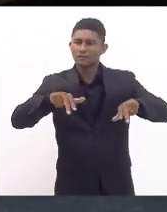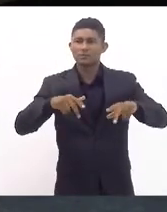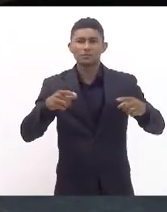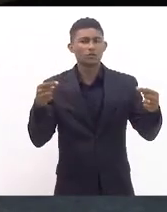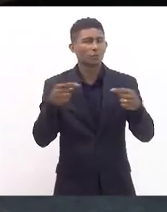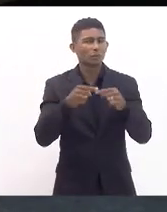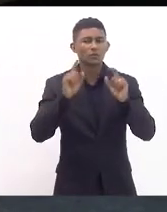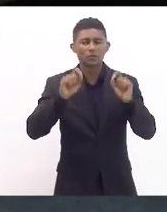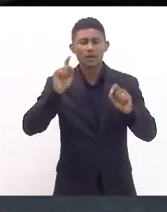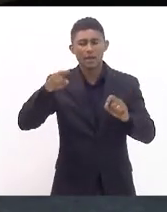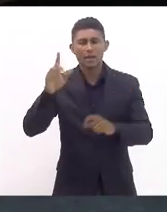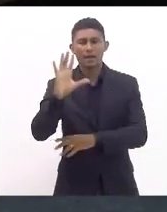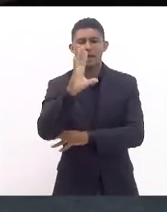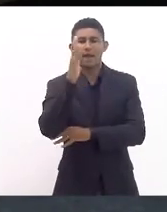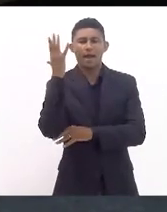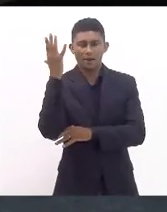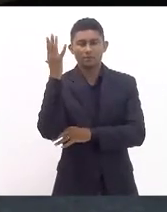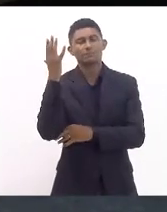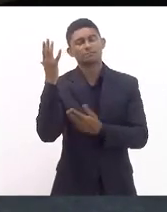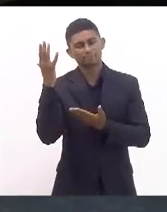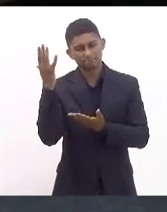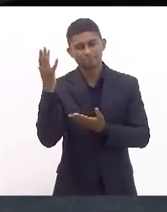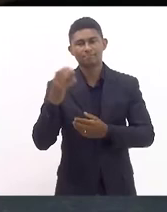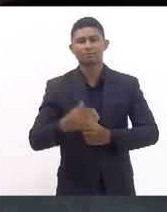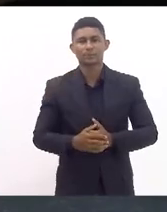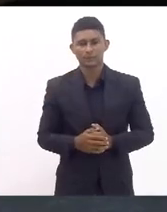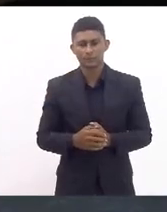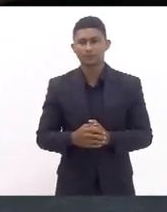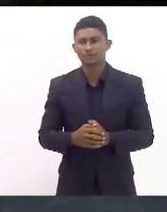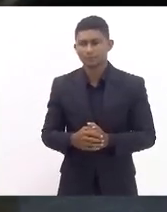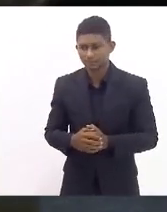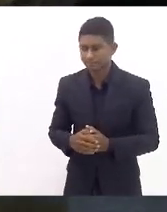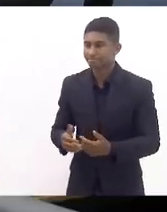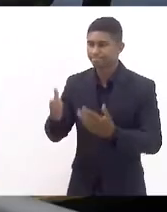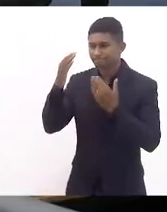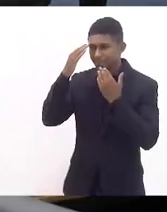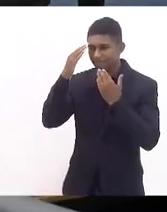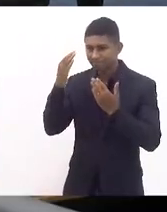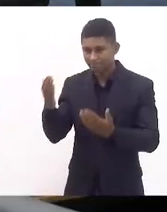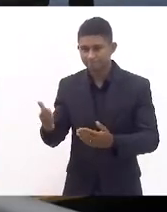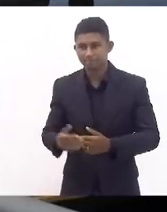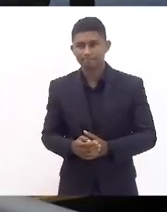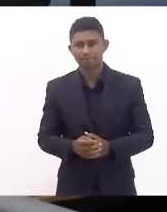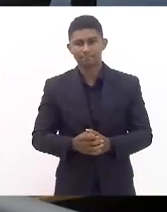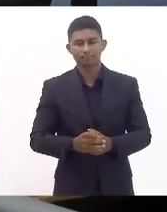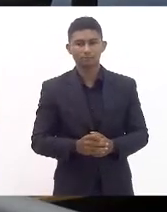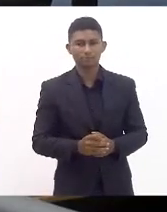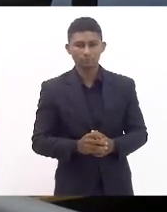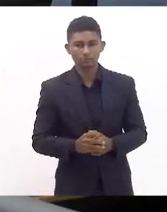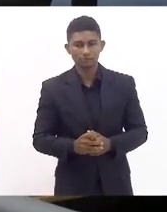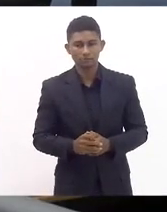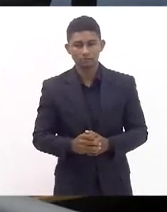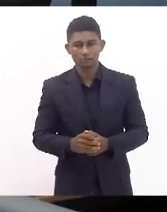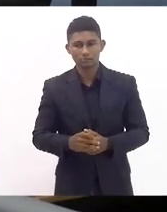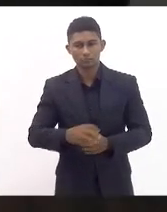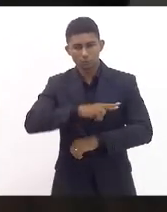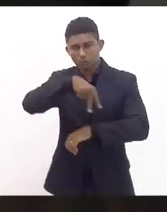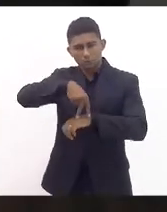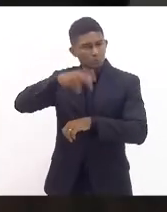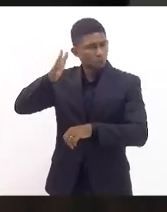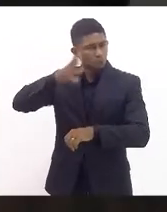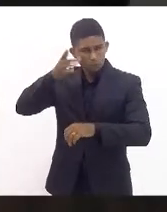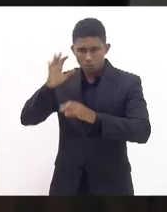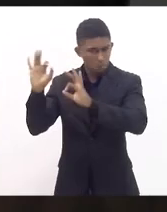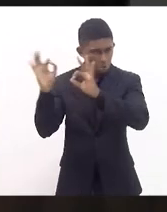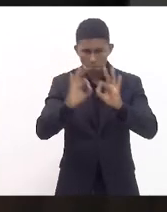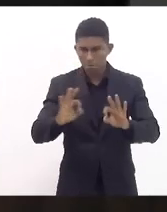origem vegetal, portanto, renováveis. Obrigado, meu ministro preferido. Não havendo quem queira discutir, encerra a discussão.